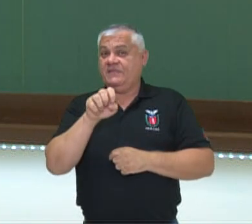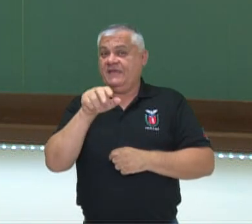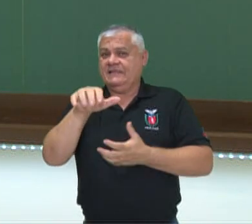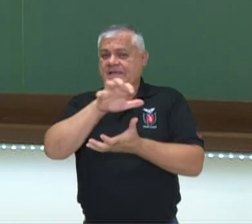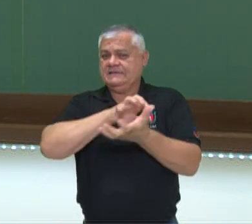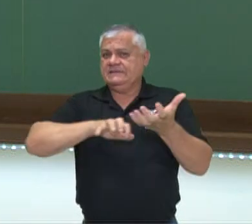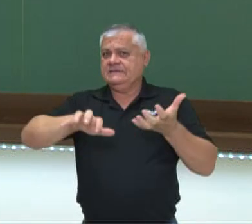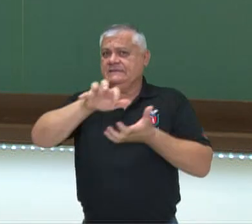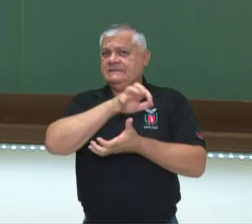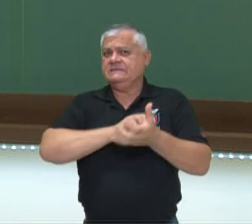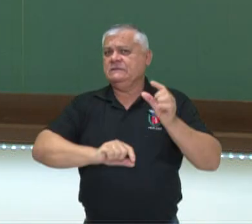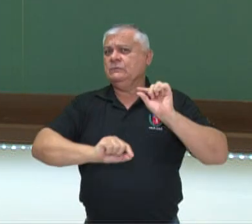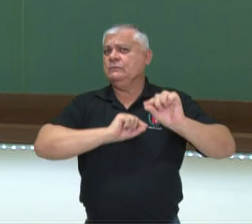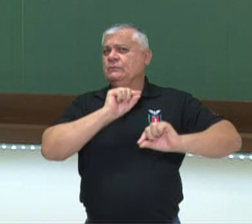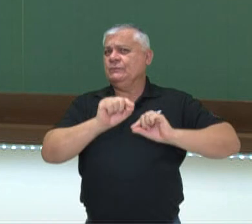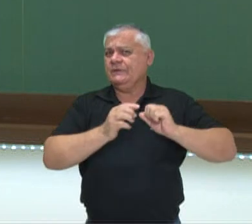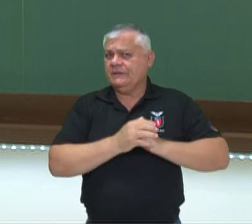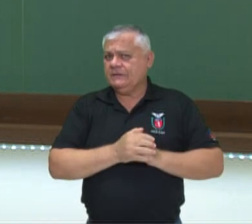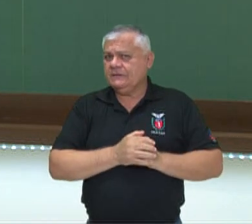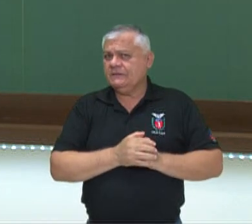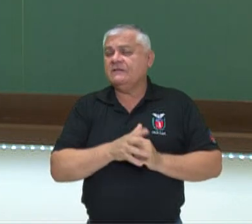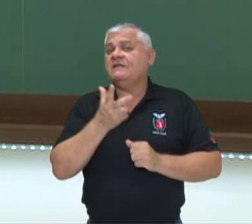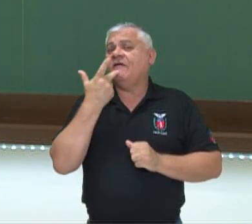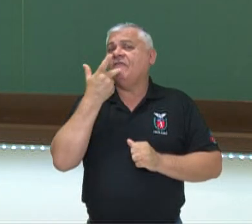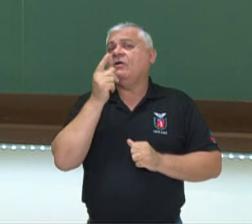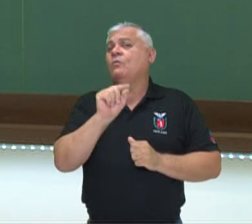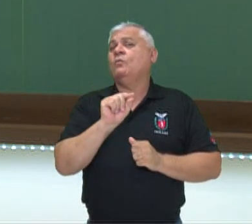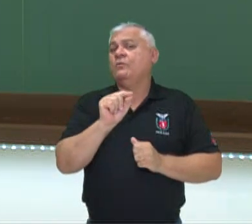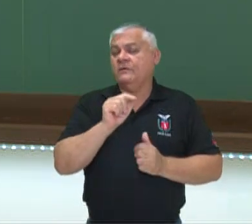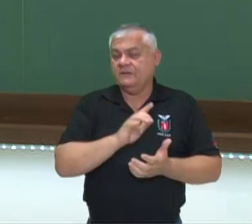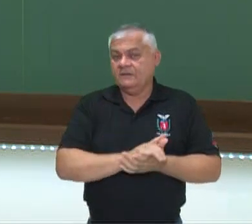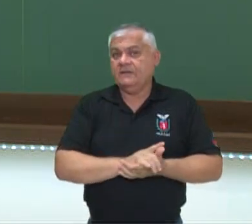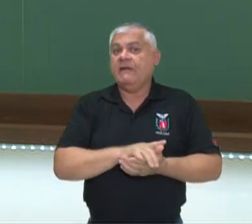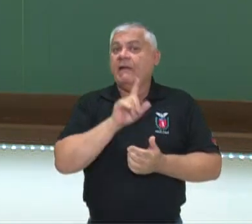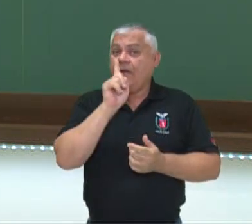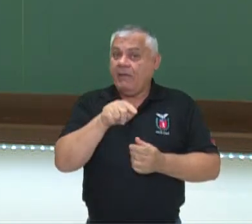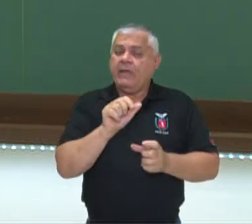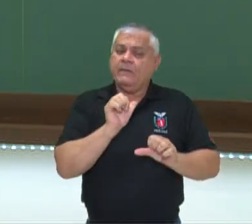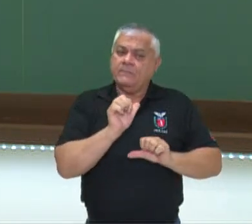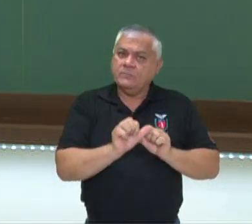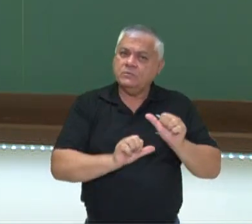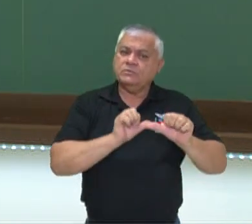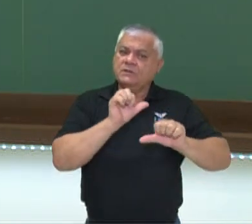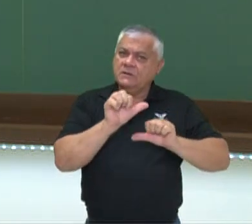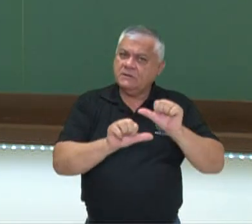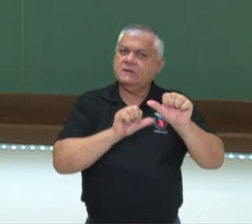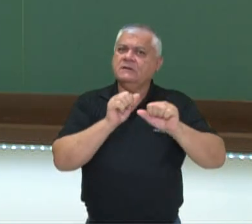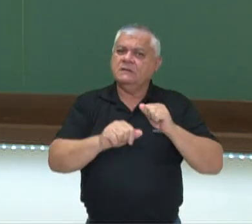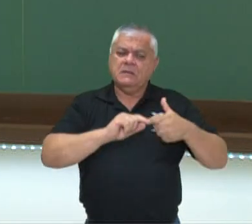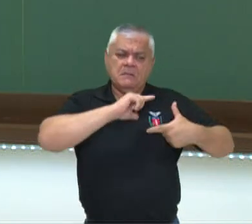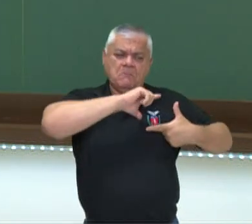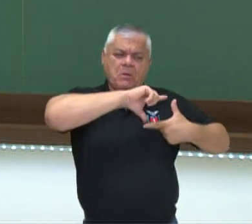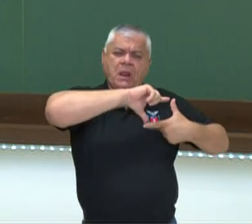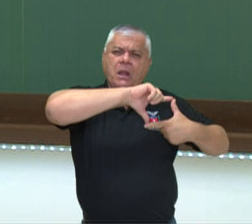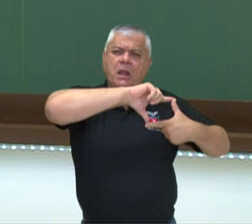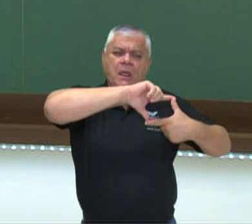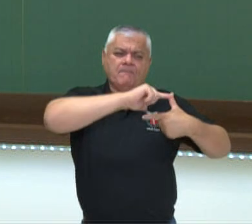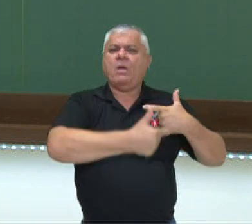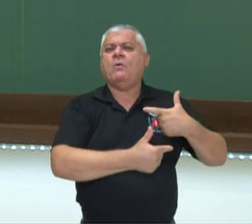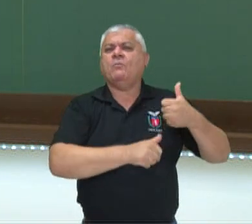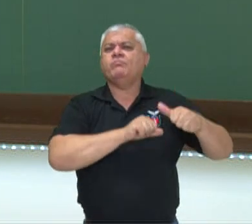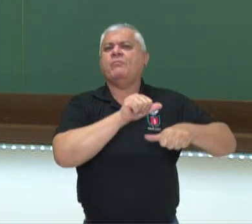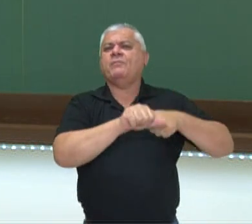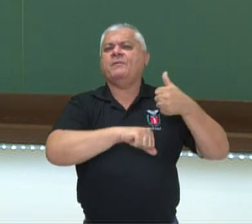ciência moderna, nós estamos nos referindo justamente a essas mudanças de paradigmas que levaram